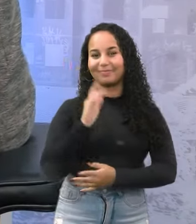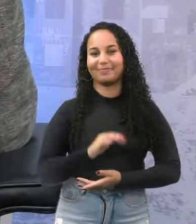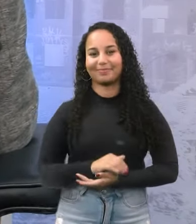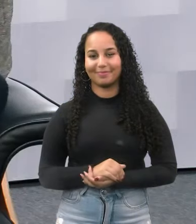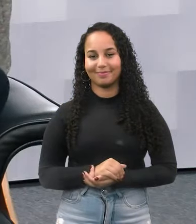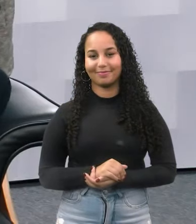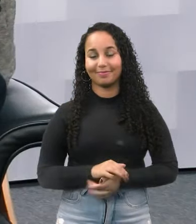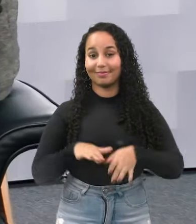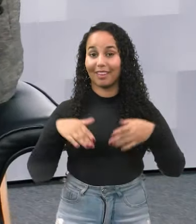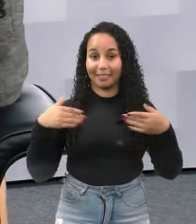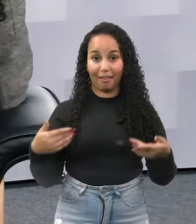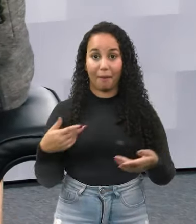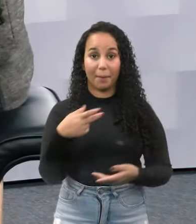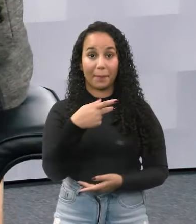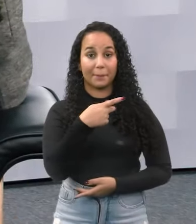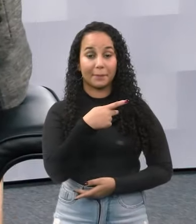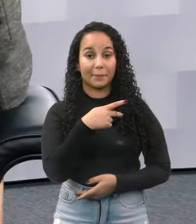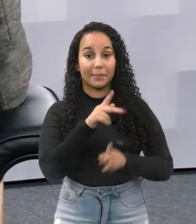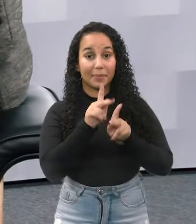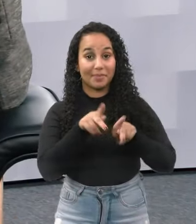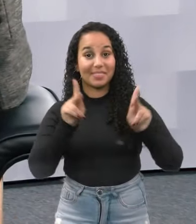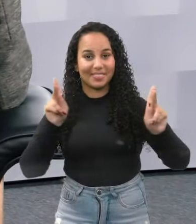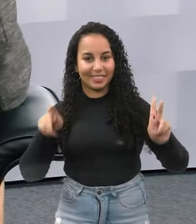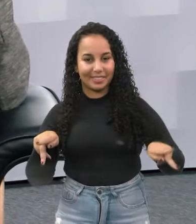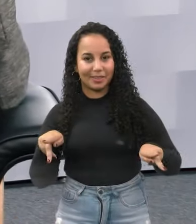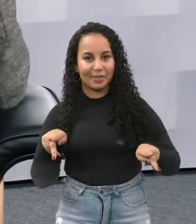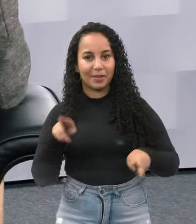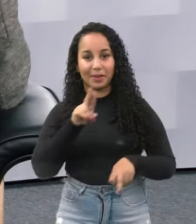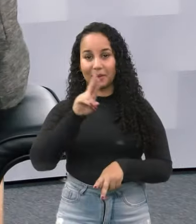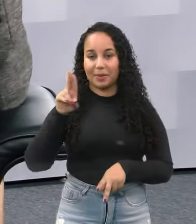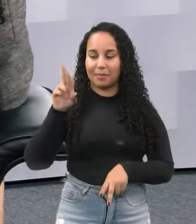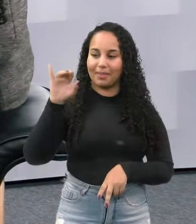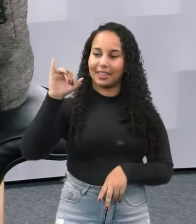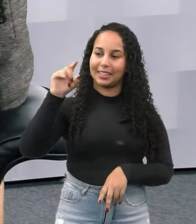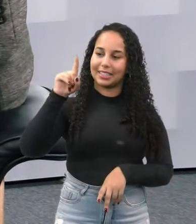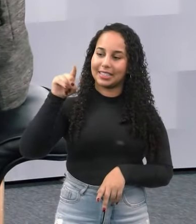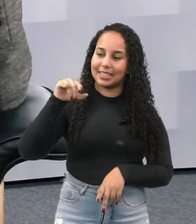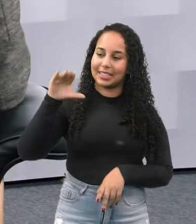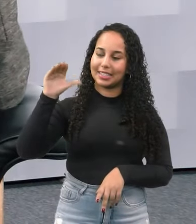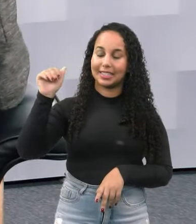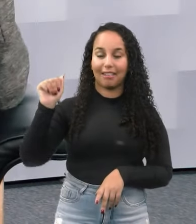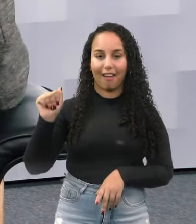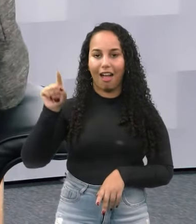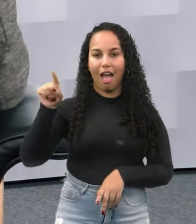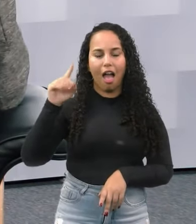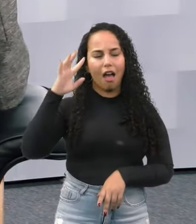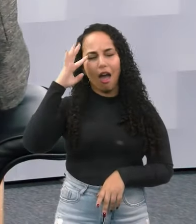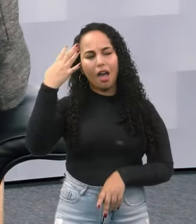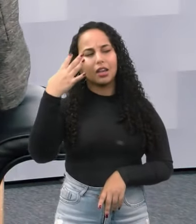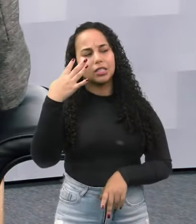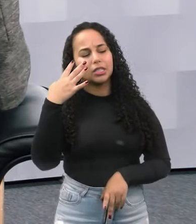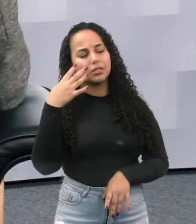como José. E uma professora chamada Dona Rízia, ela